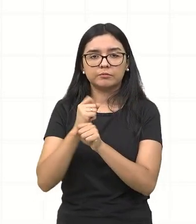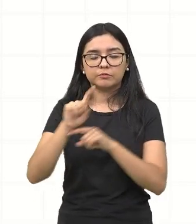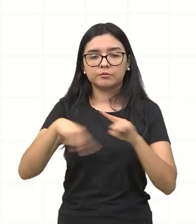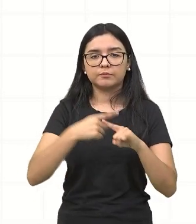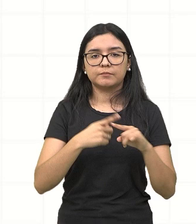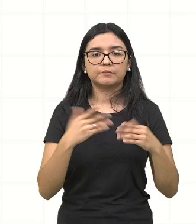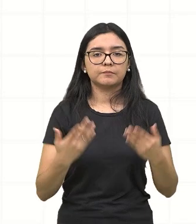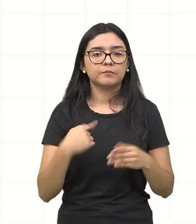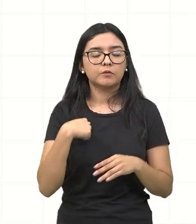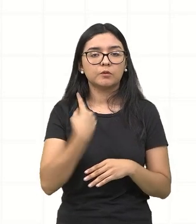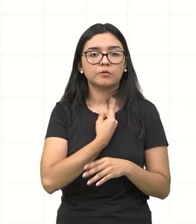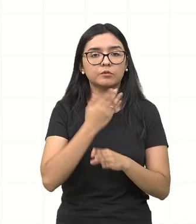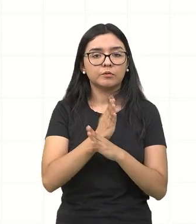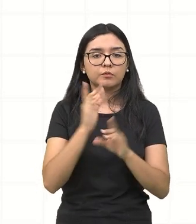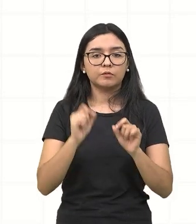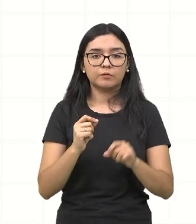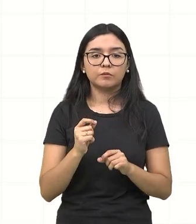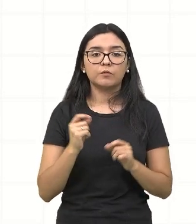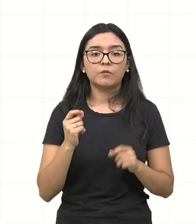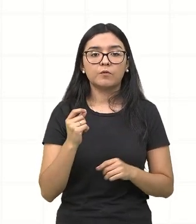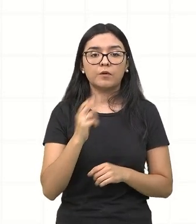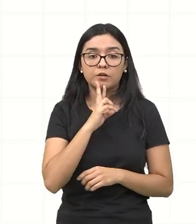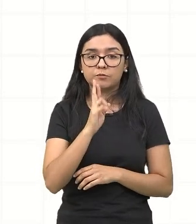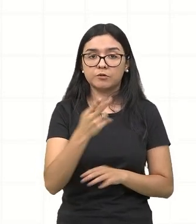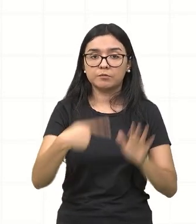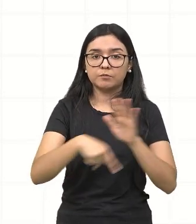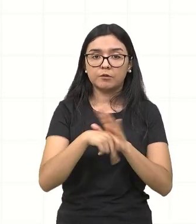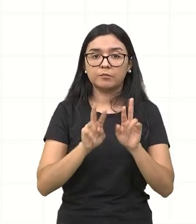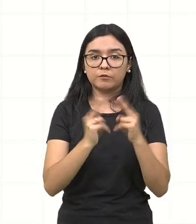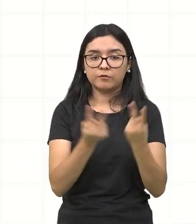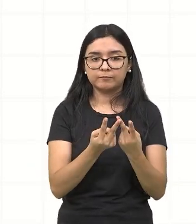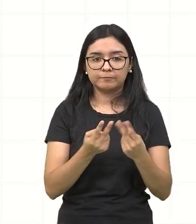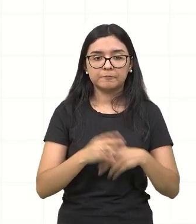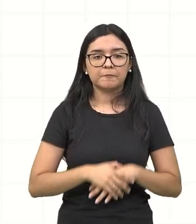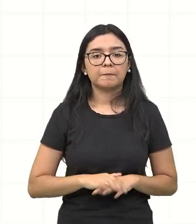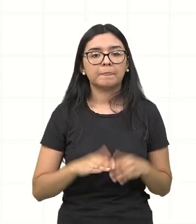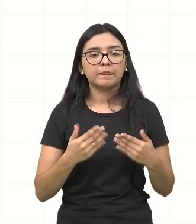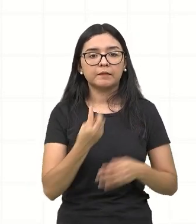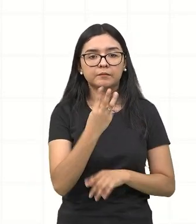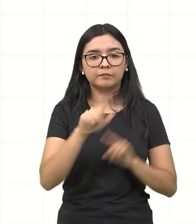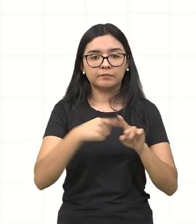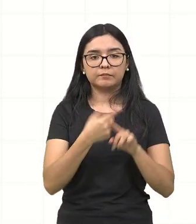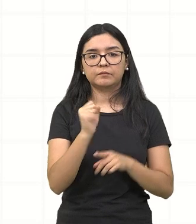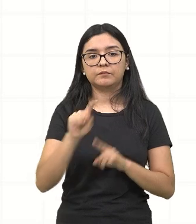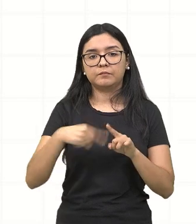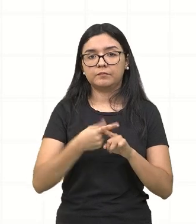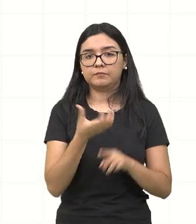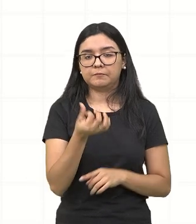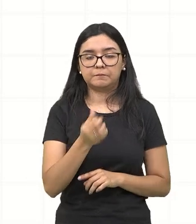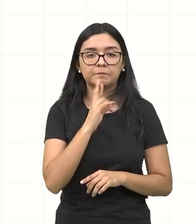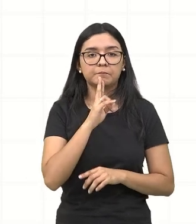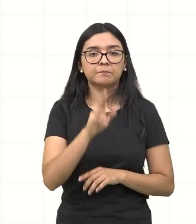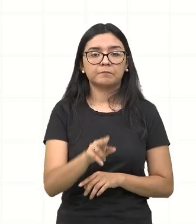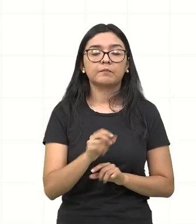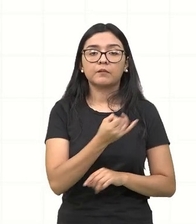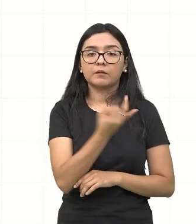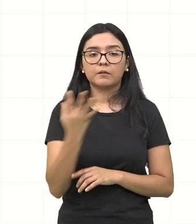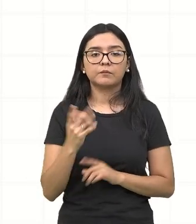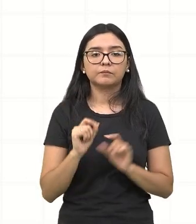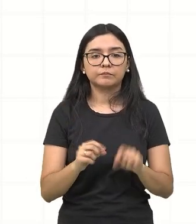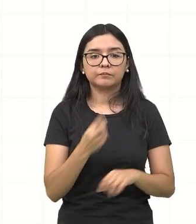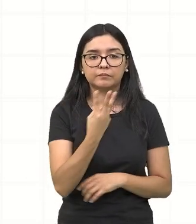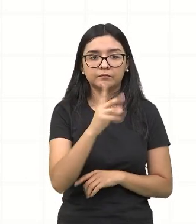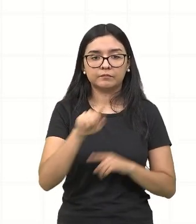vamos chegar ao valor do volume. Então, ficamos aí com 3 vezes 8 vezes 6. 3 vezes